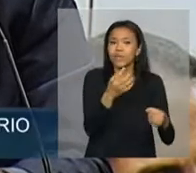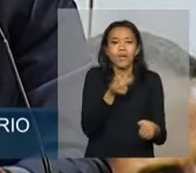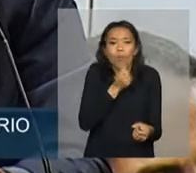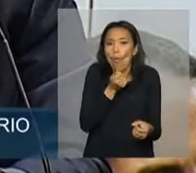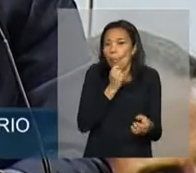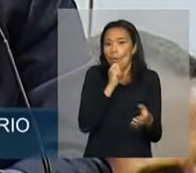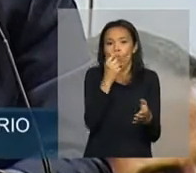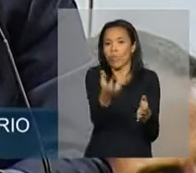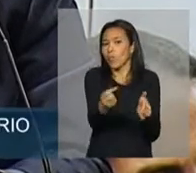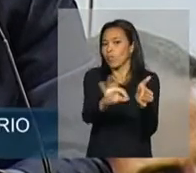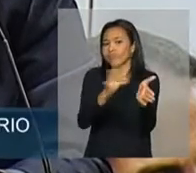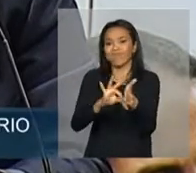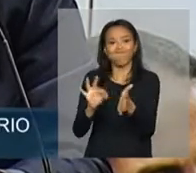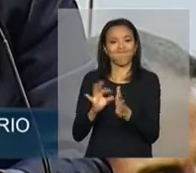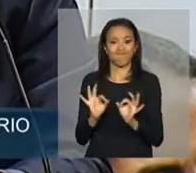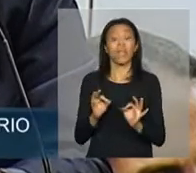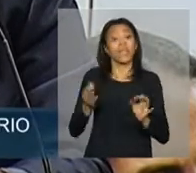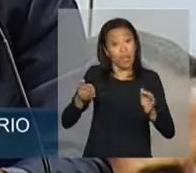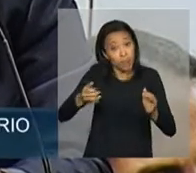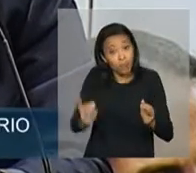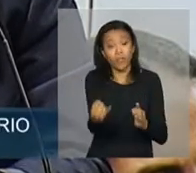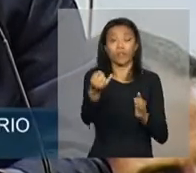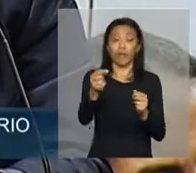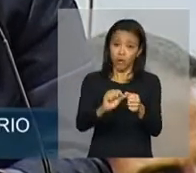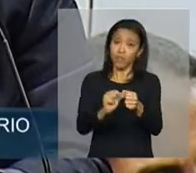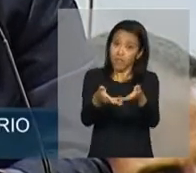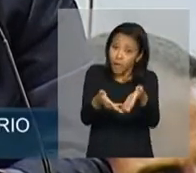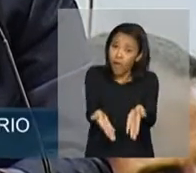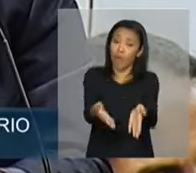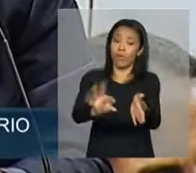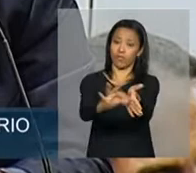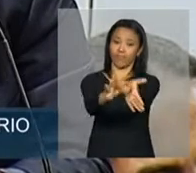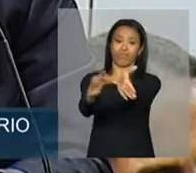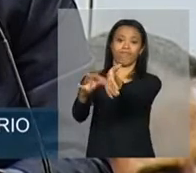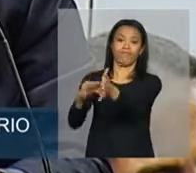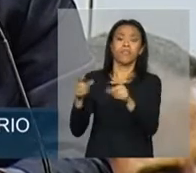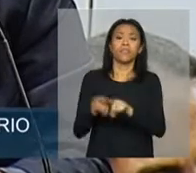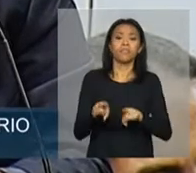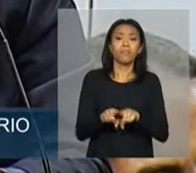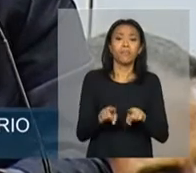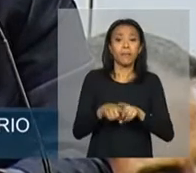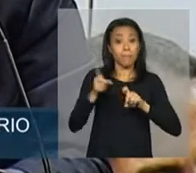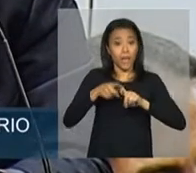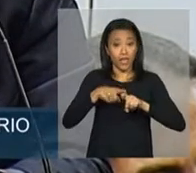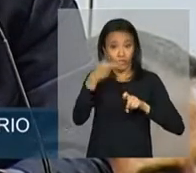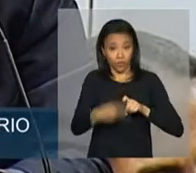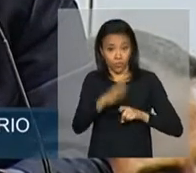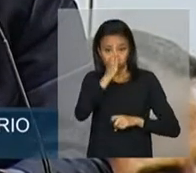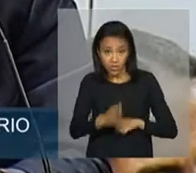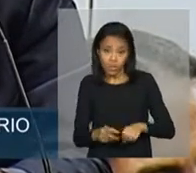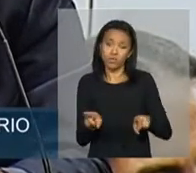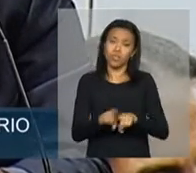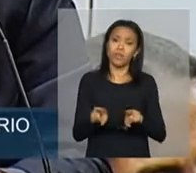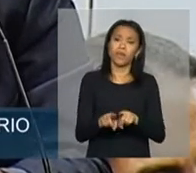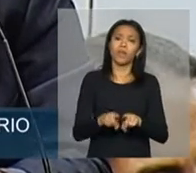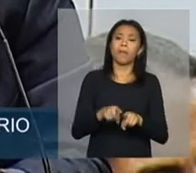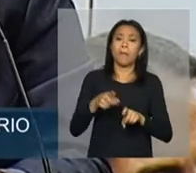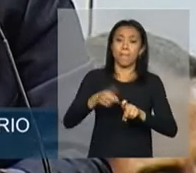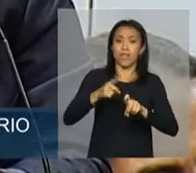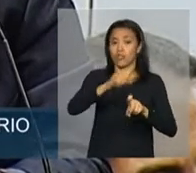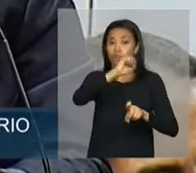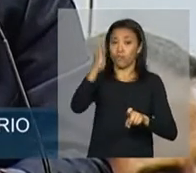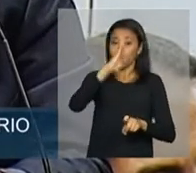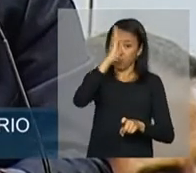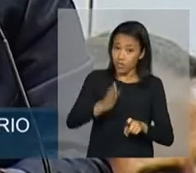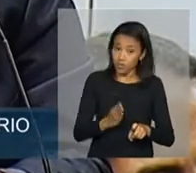nesse primeiro momento que poderá fazer lá agora e também para a possibilidade de médicos brasileiros e médicos com registro profissional no exterior os